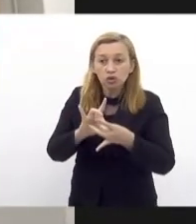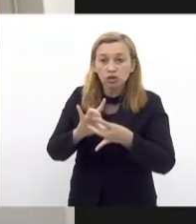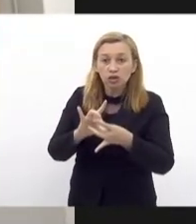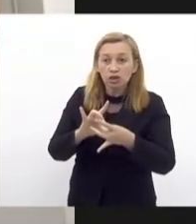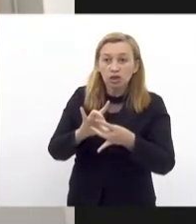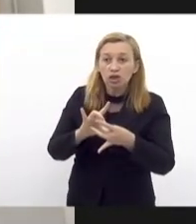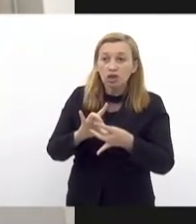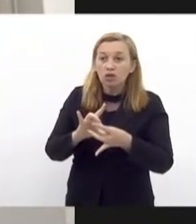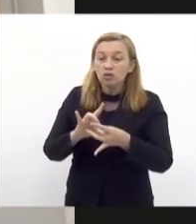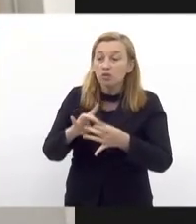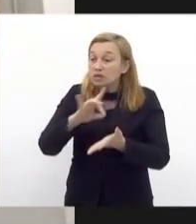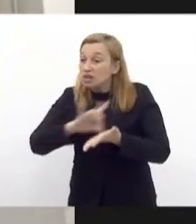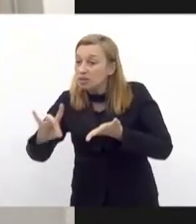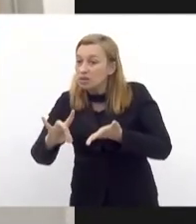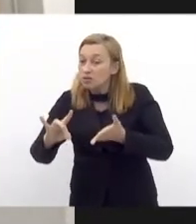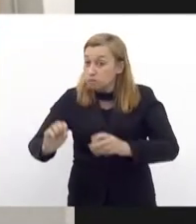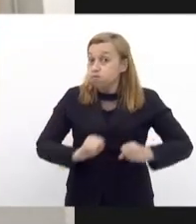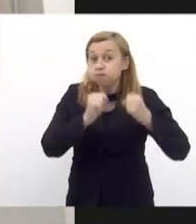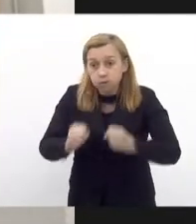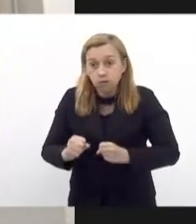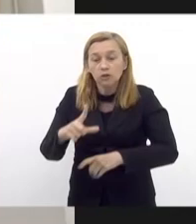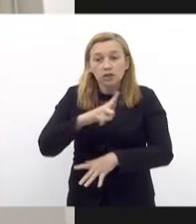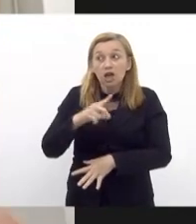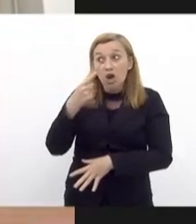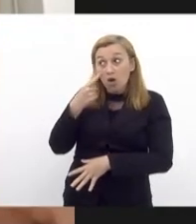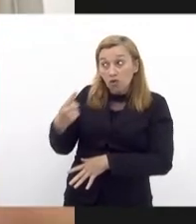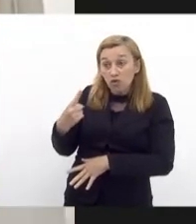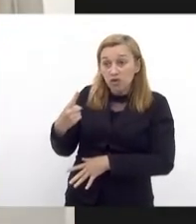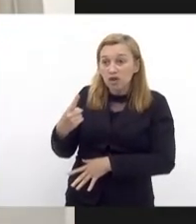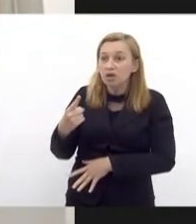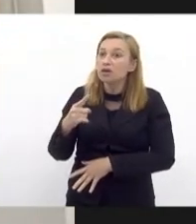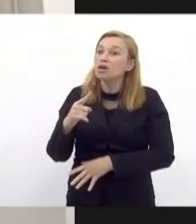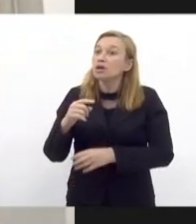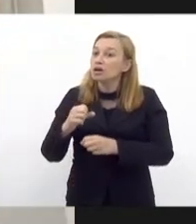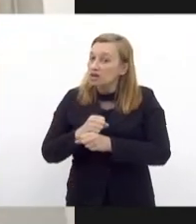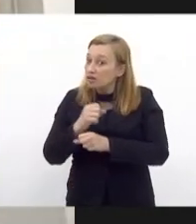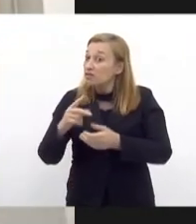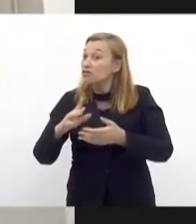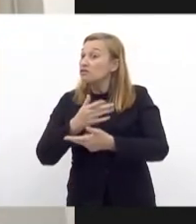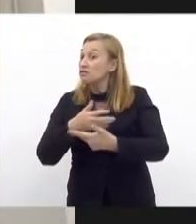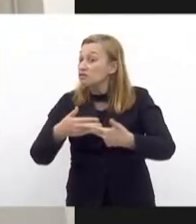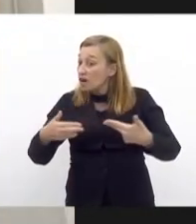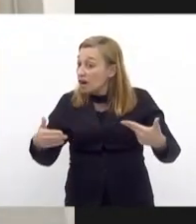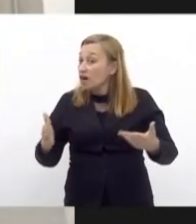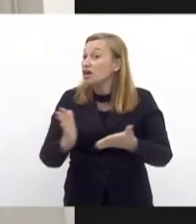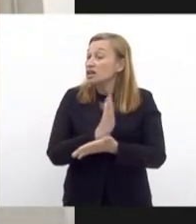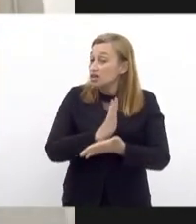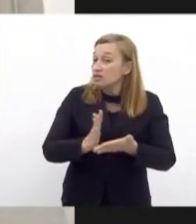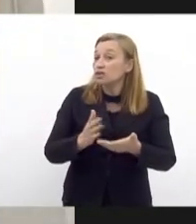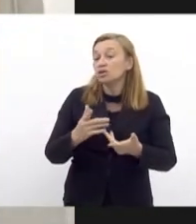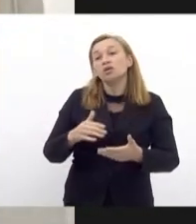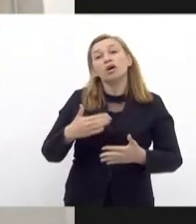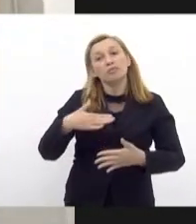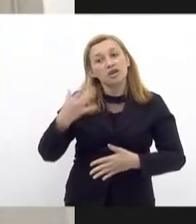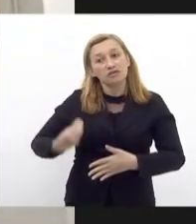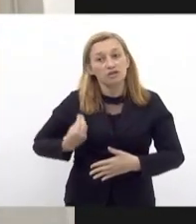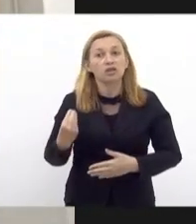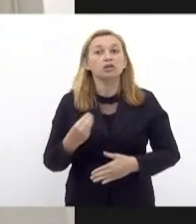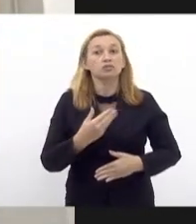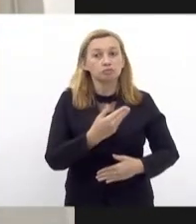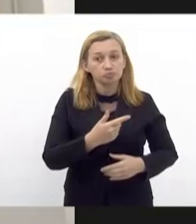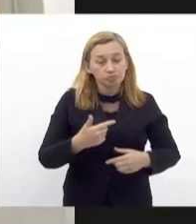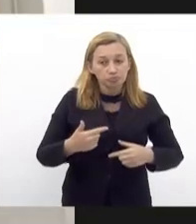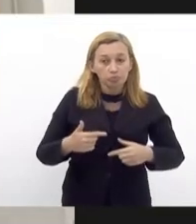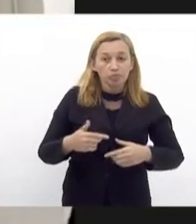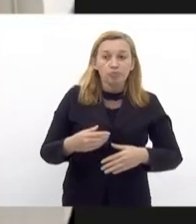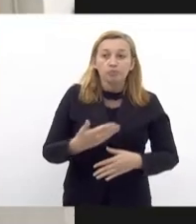muito poderosos. Eu enfrentei isso pelo menos uma dezena de vezes durante toda a minha vida pública.